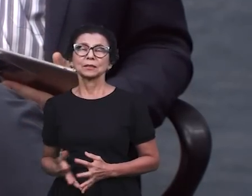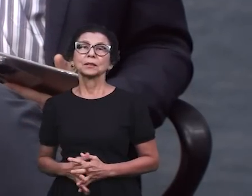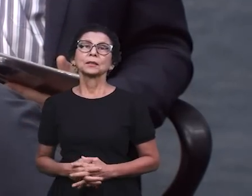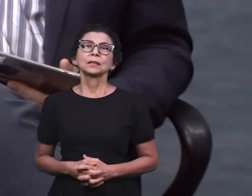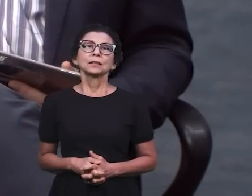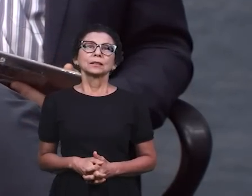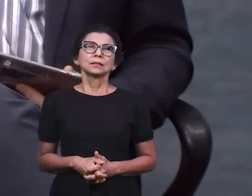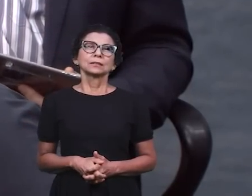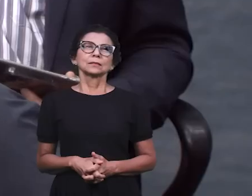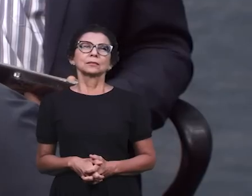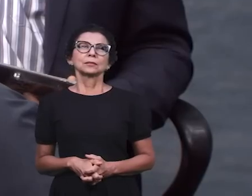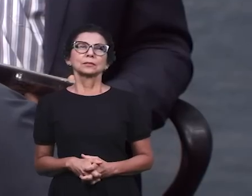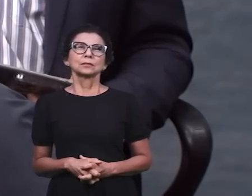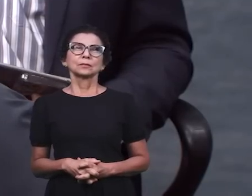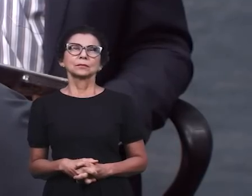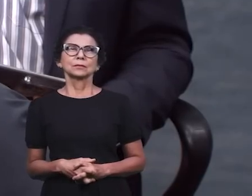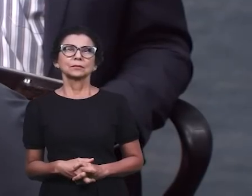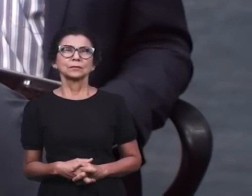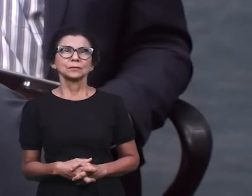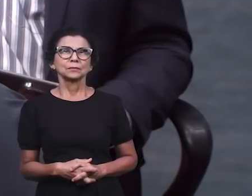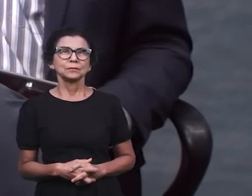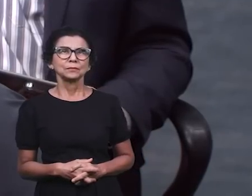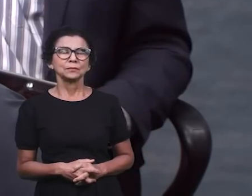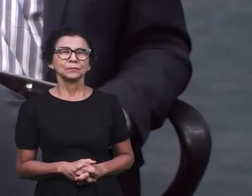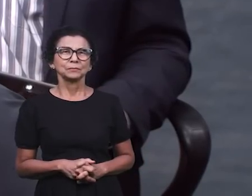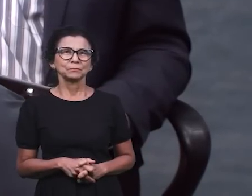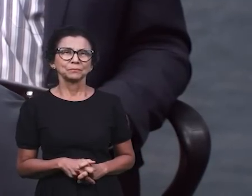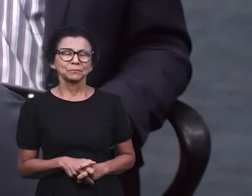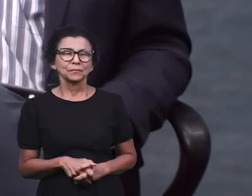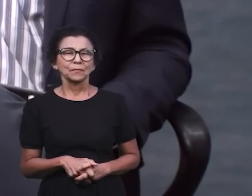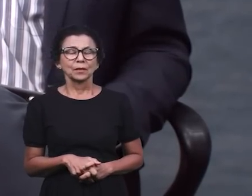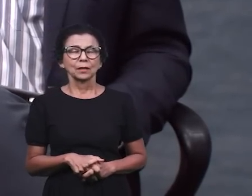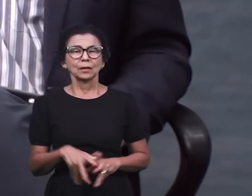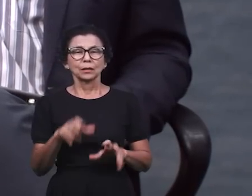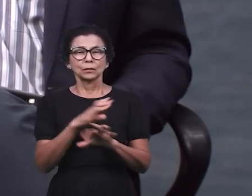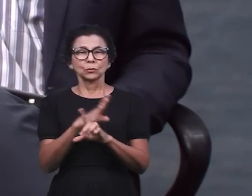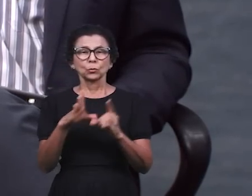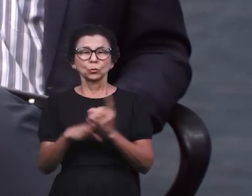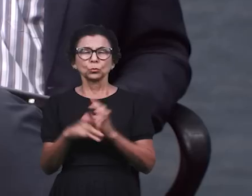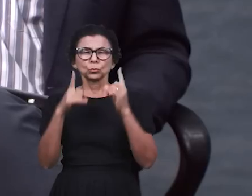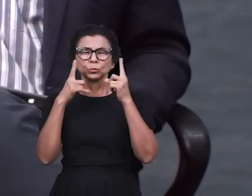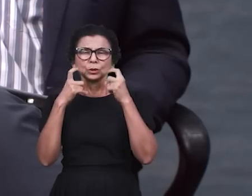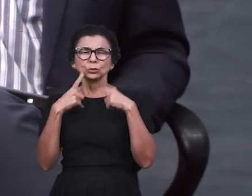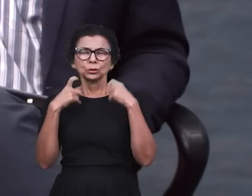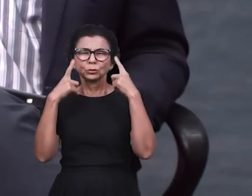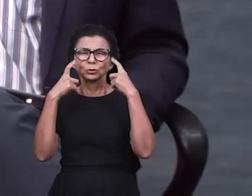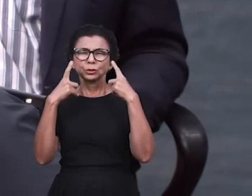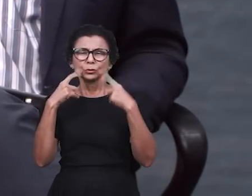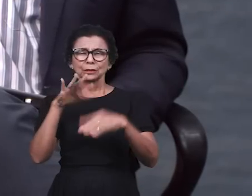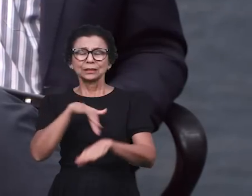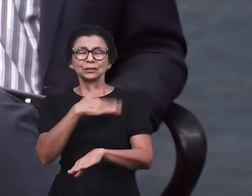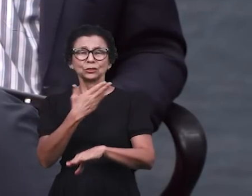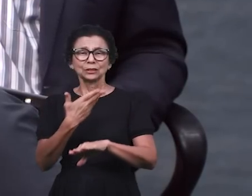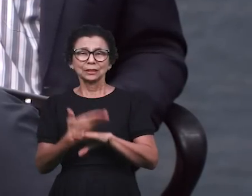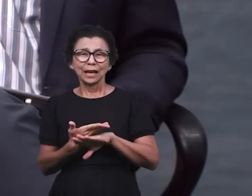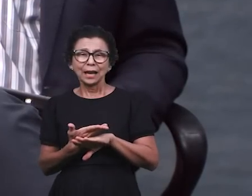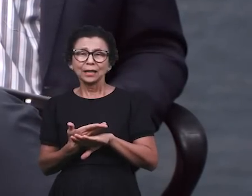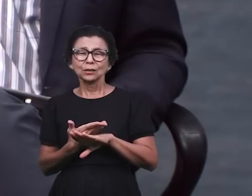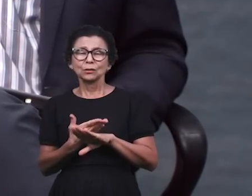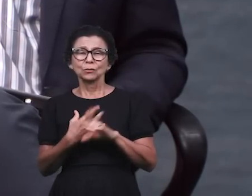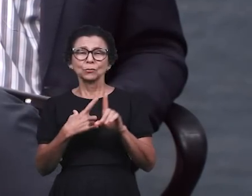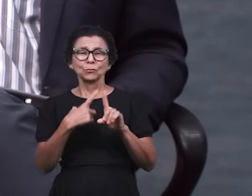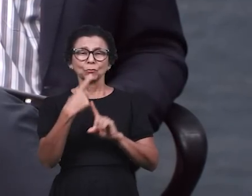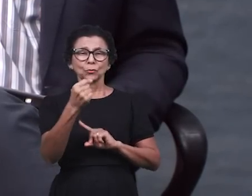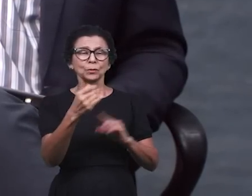saí da igreja, eu chorei o culto inteiro e fui andando na